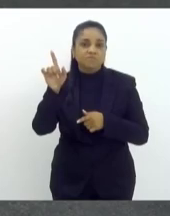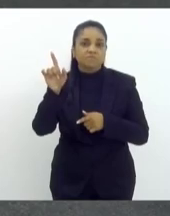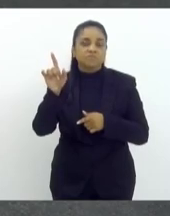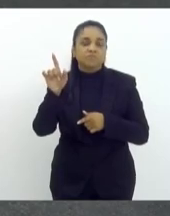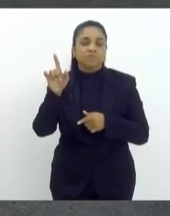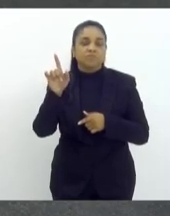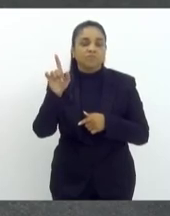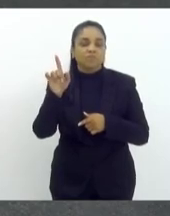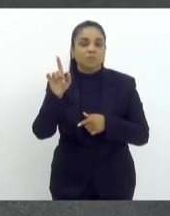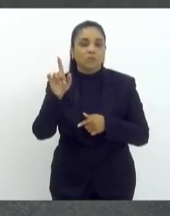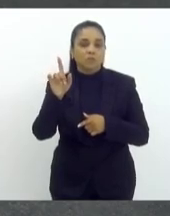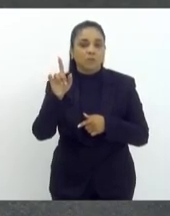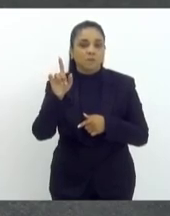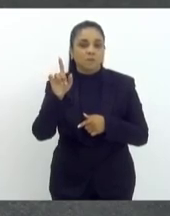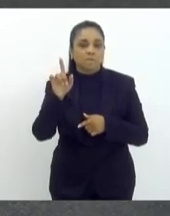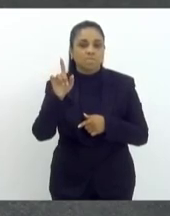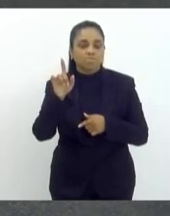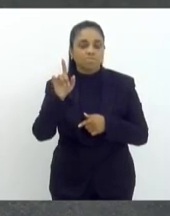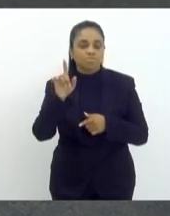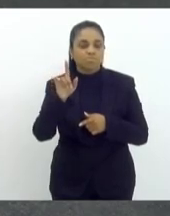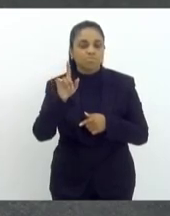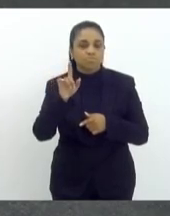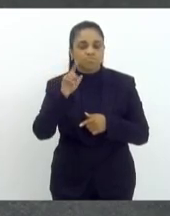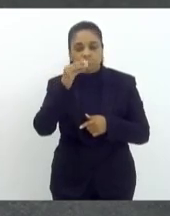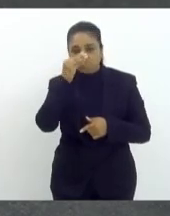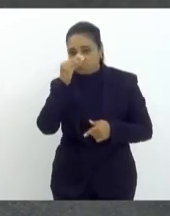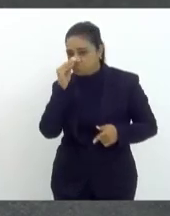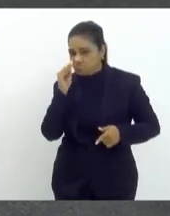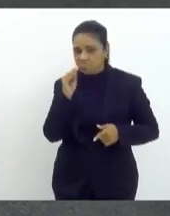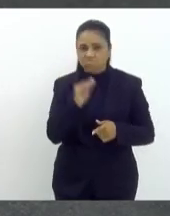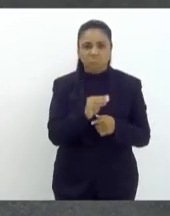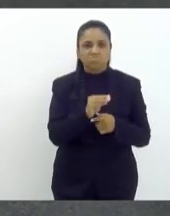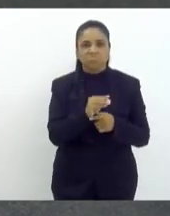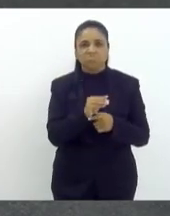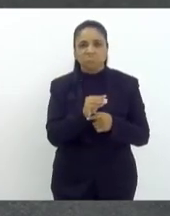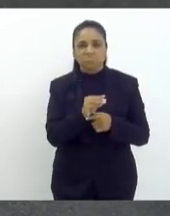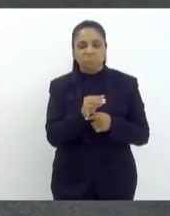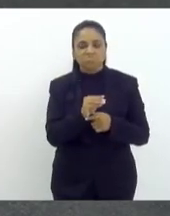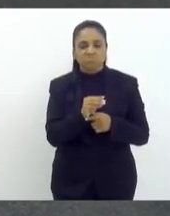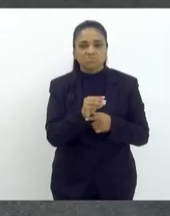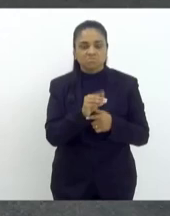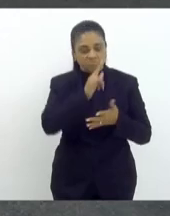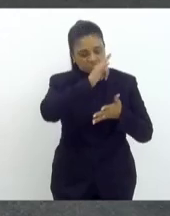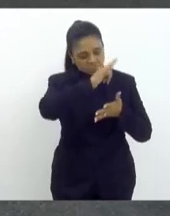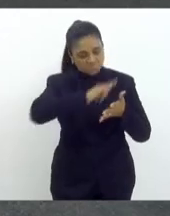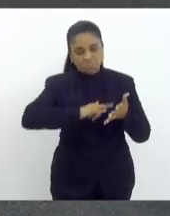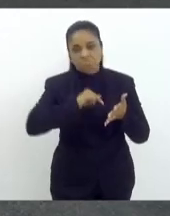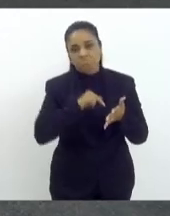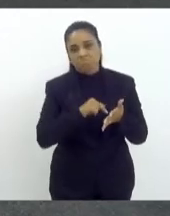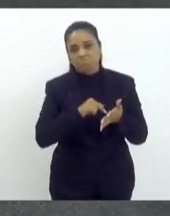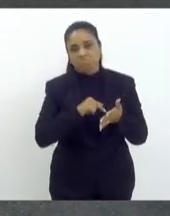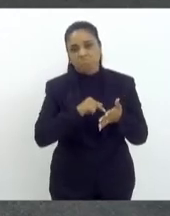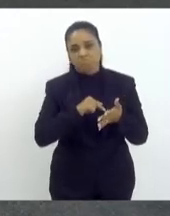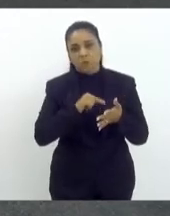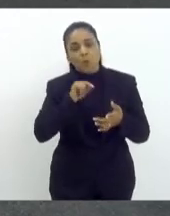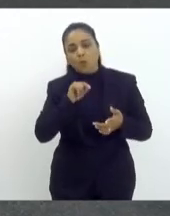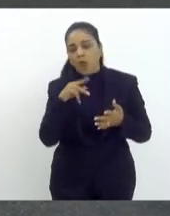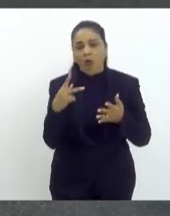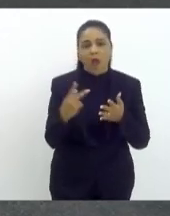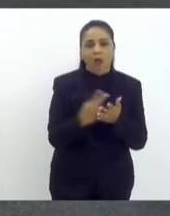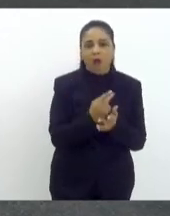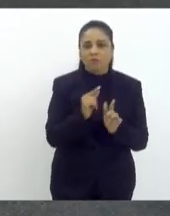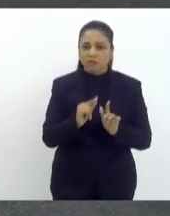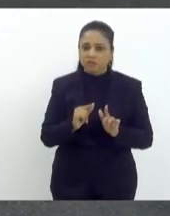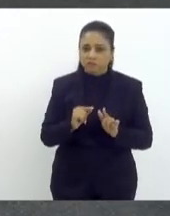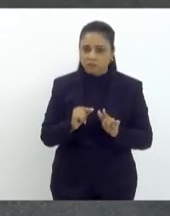a nossa mais repulsa as atitudes que ocorreram o fato